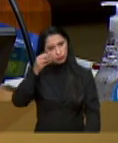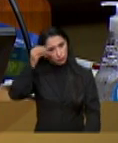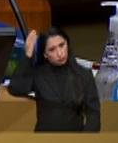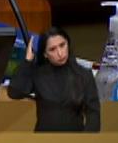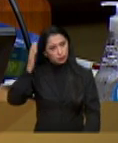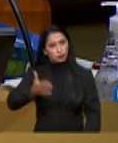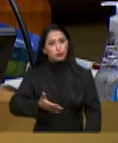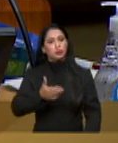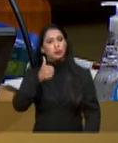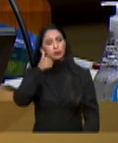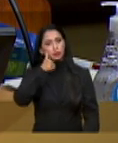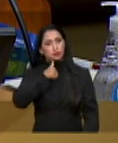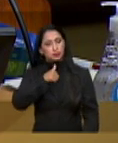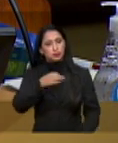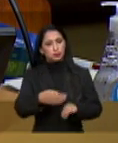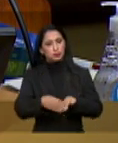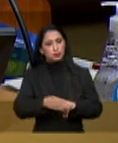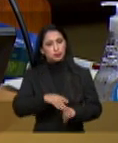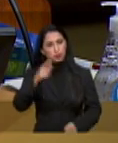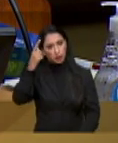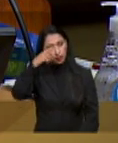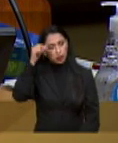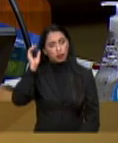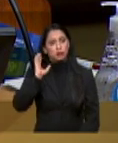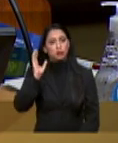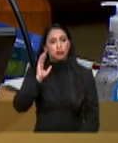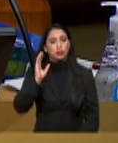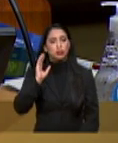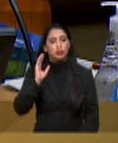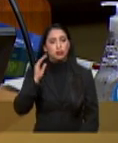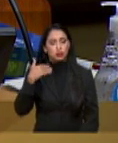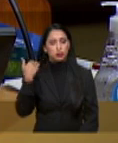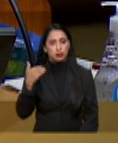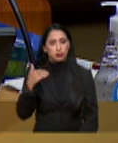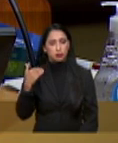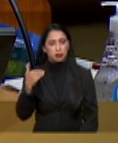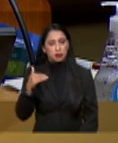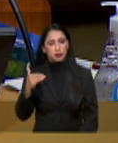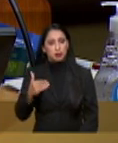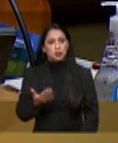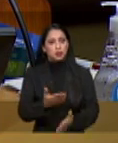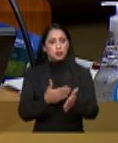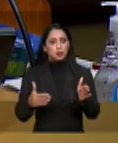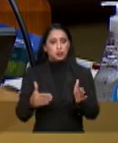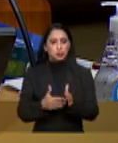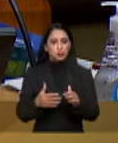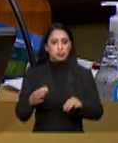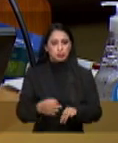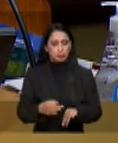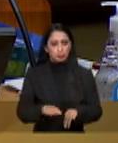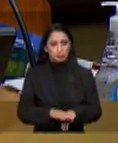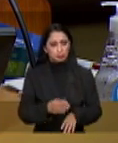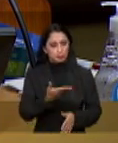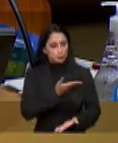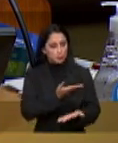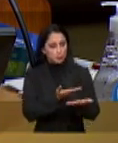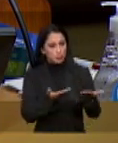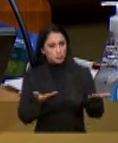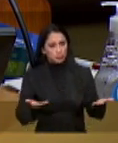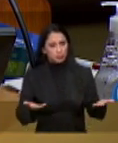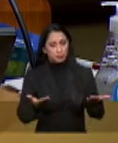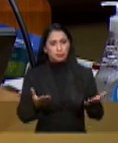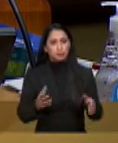André Mendonça está sentado à direita, na ponta da mesa em formato de U invertido. Tem pele clara, cabelos